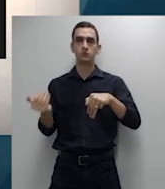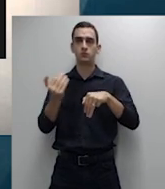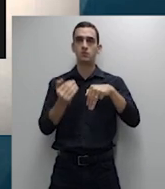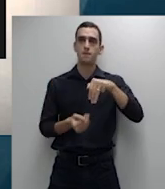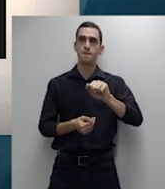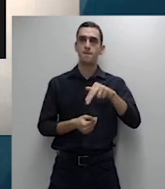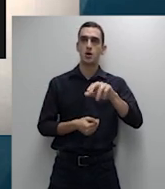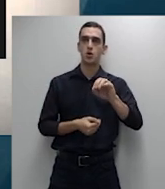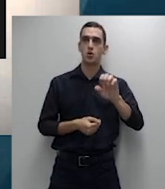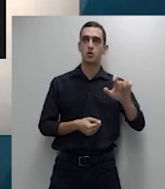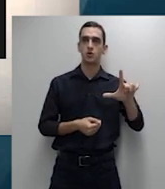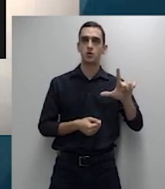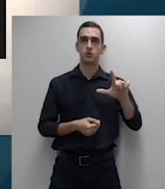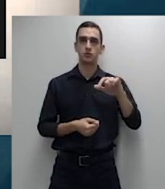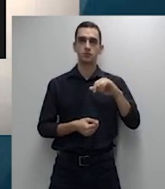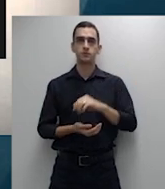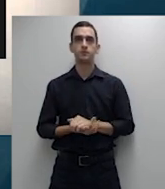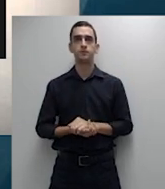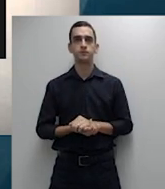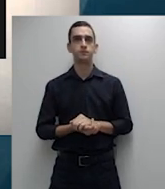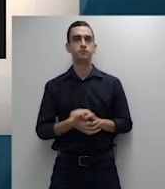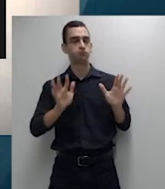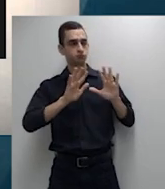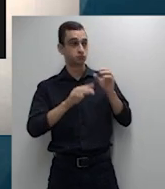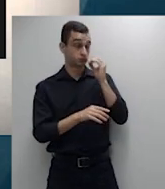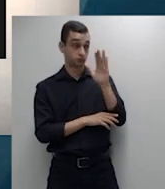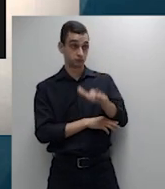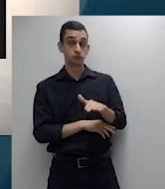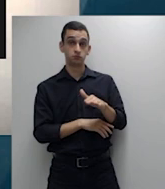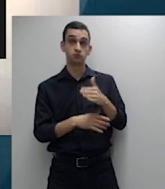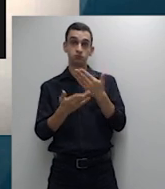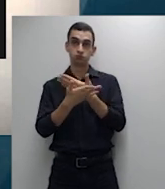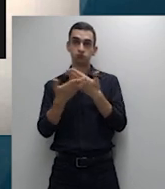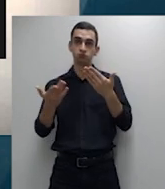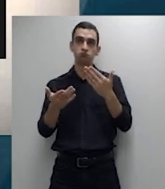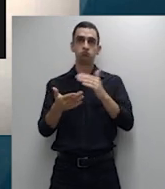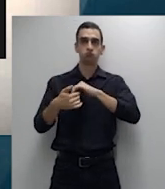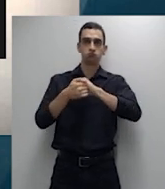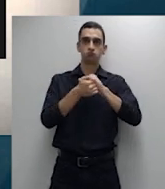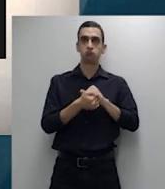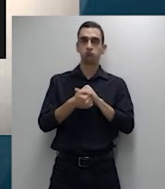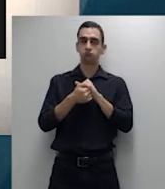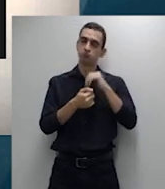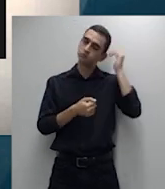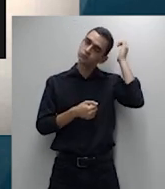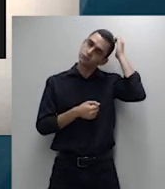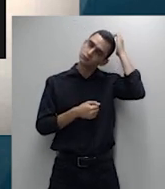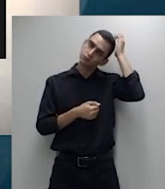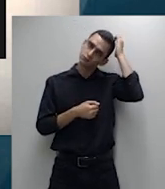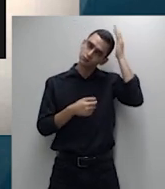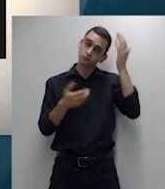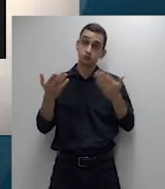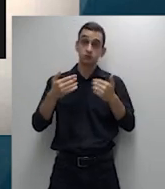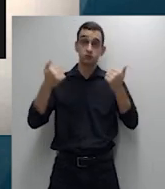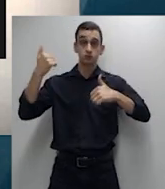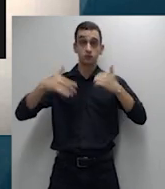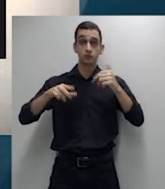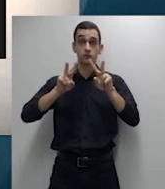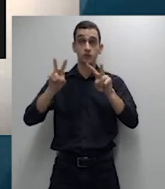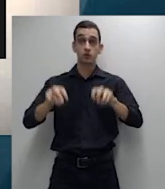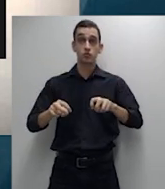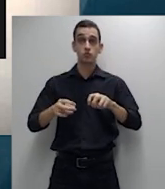errado o presidente cumprimenta a todos e destaco que a questão tributária ou muito bem